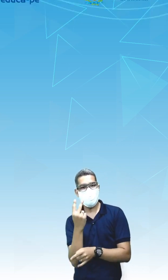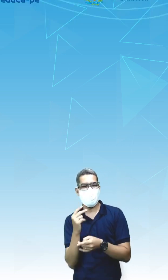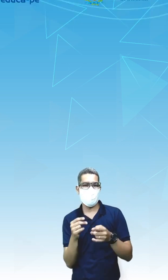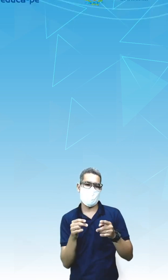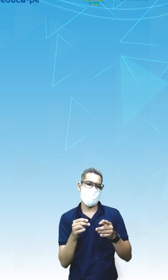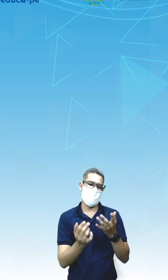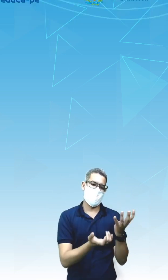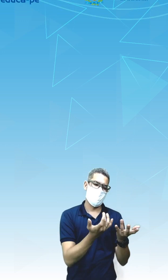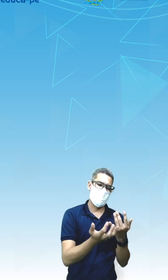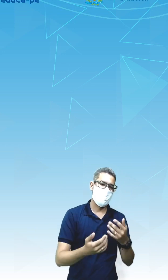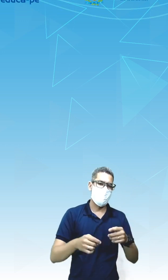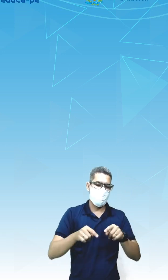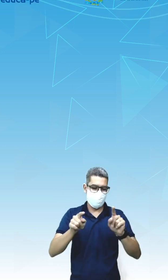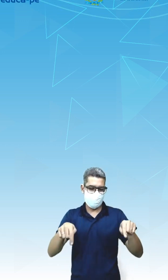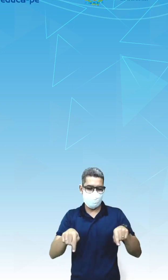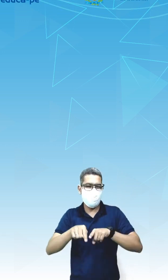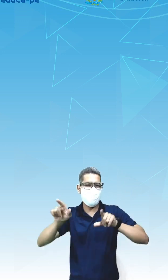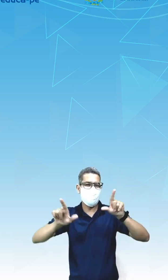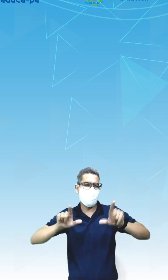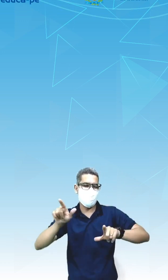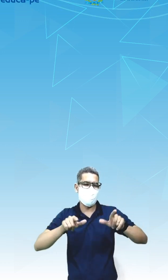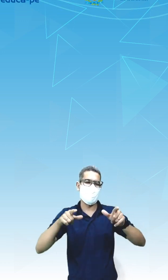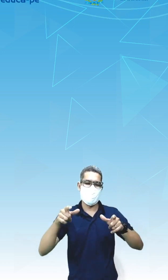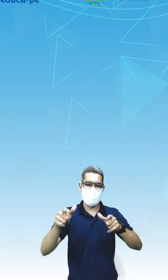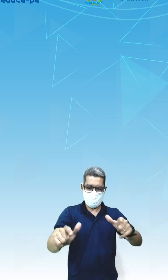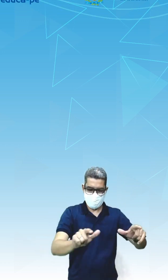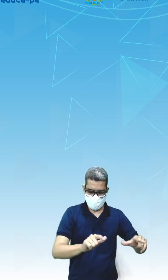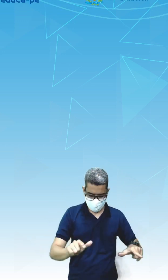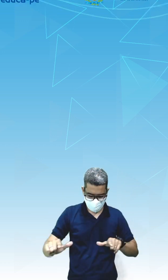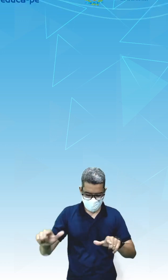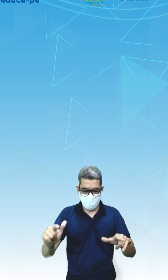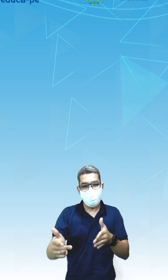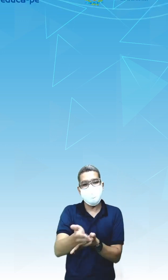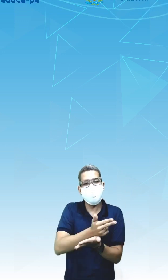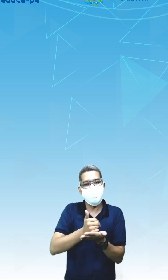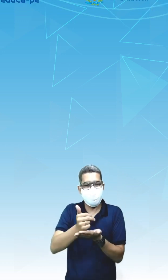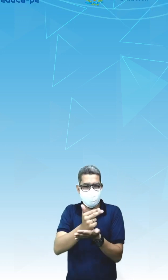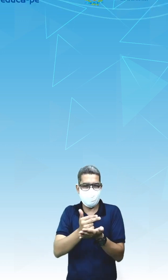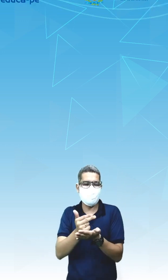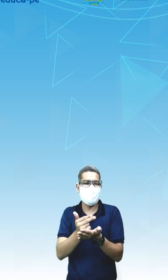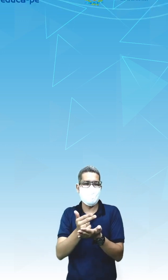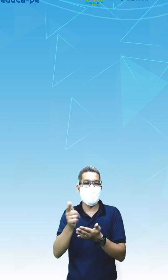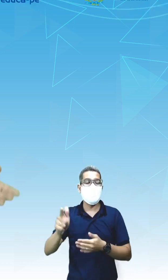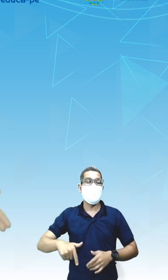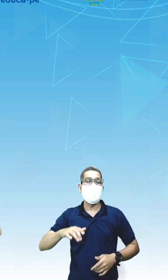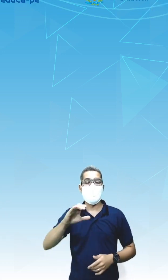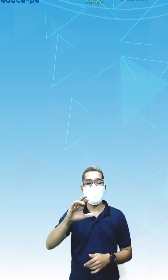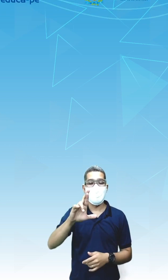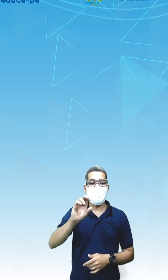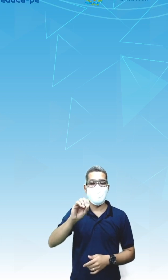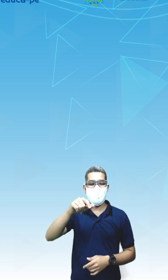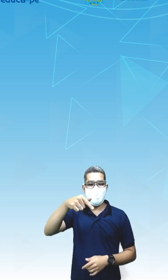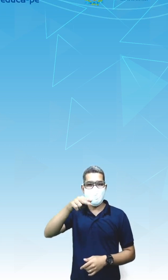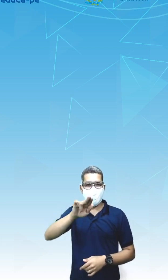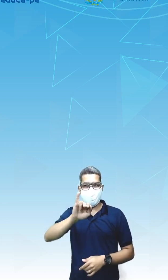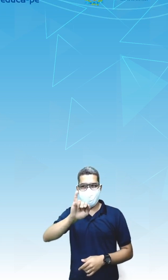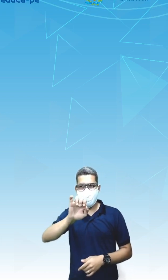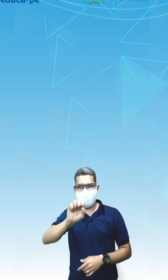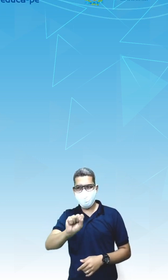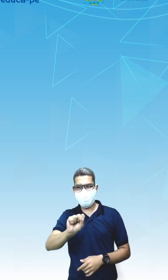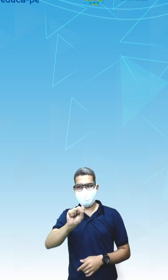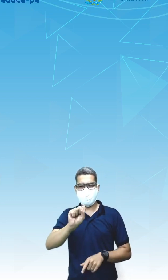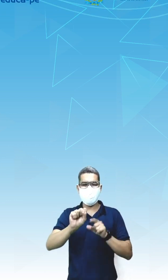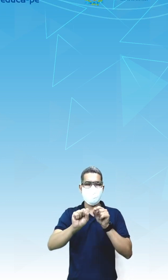desenhá-la, isso é uma planta. Croquis, fazer um rascunho, tá? Também, por exemplo, de uma roupa,